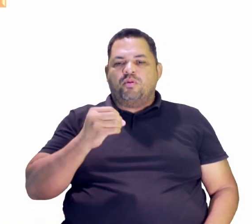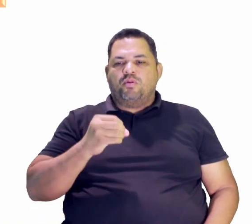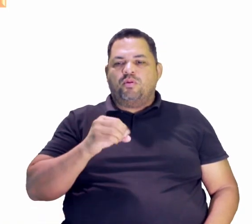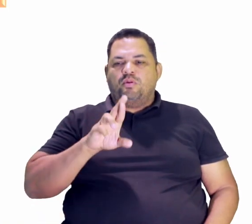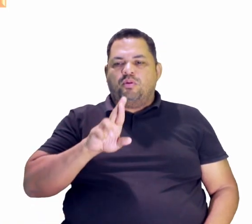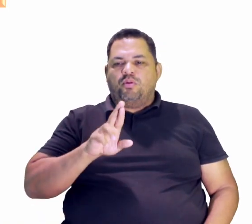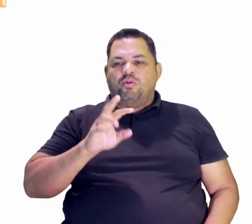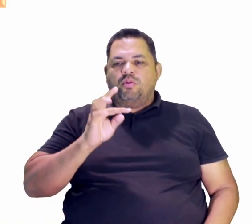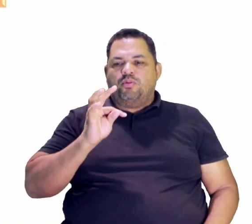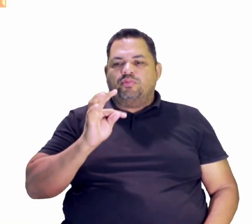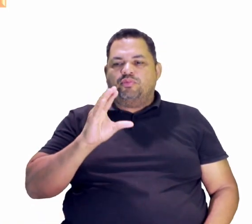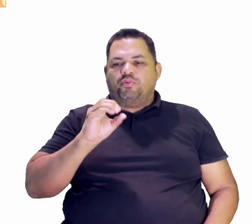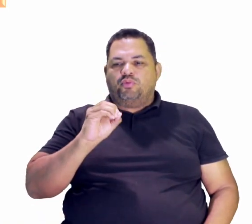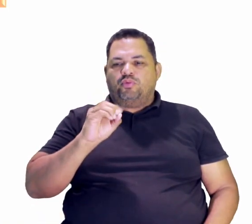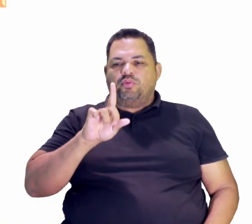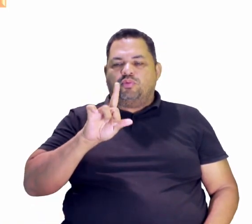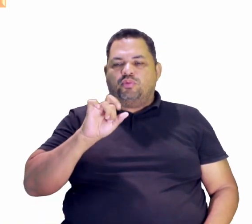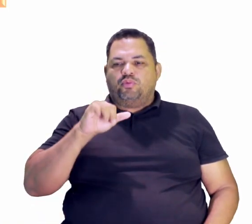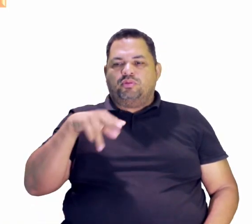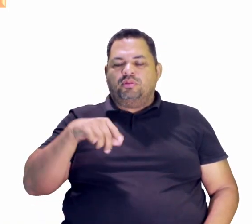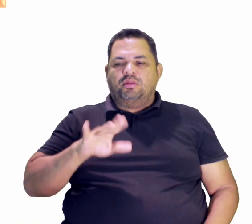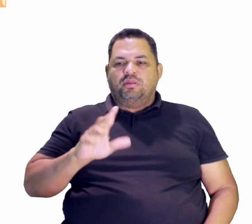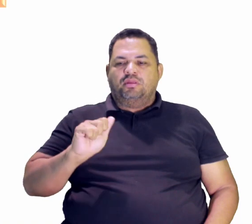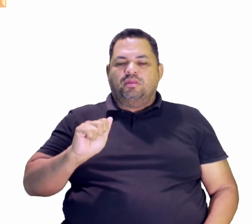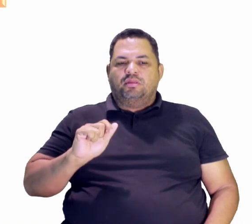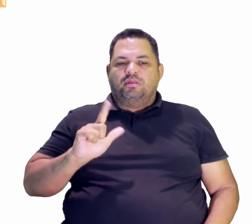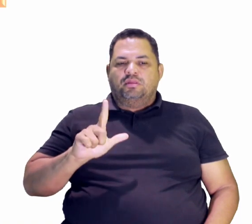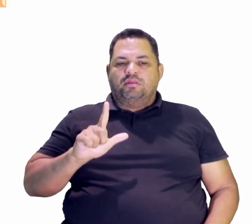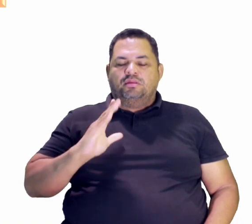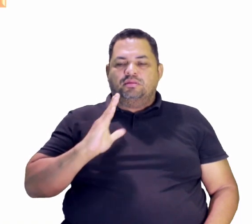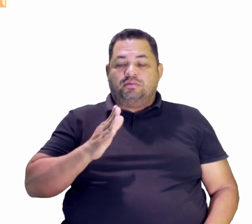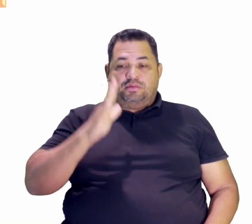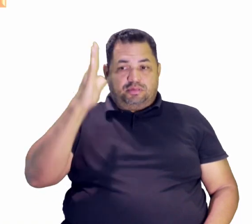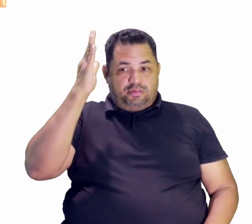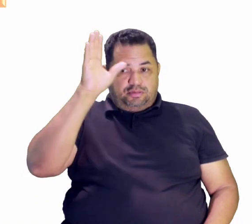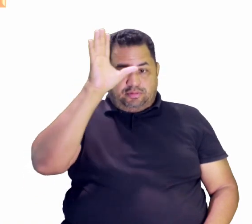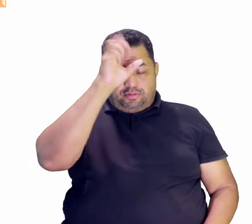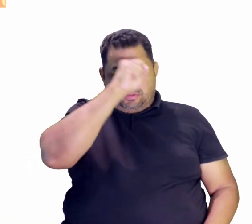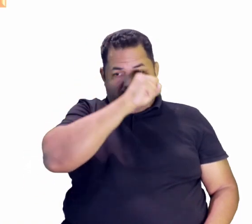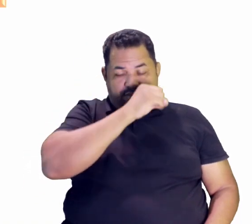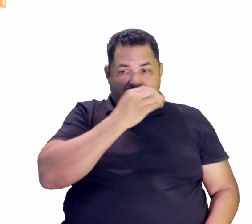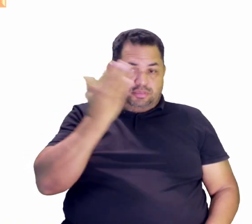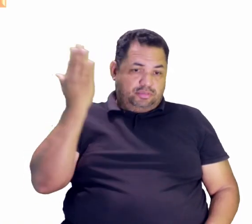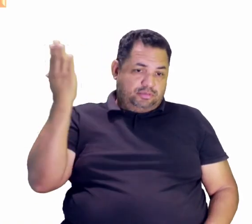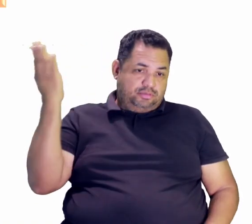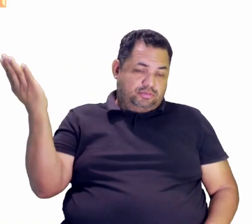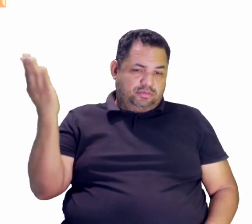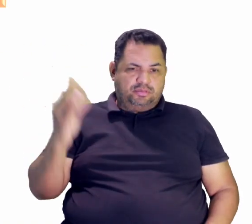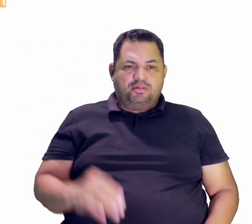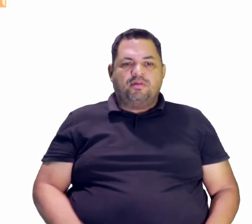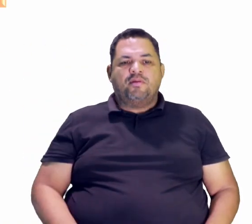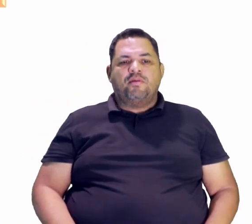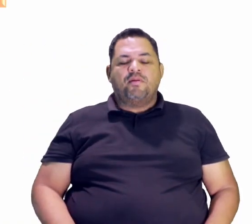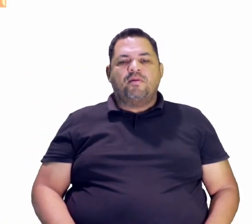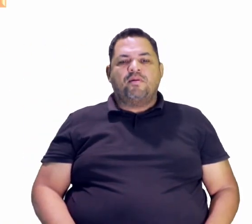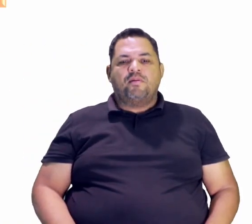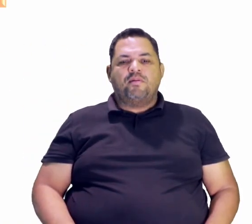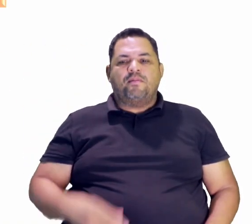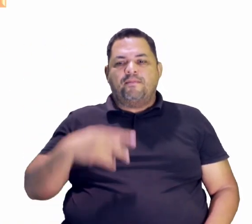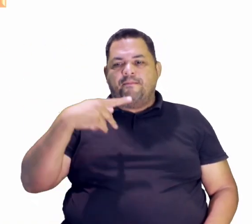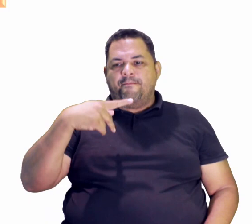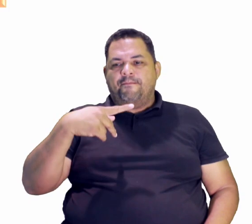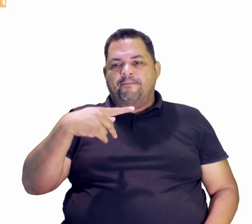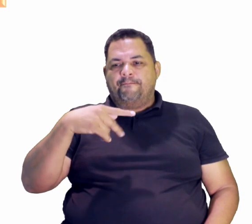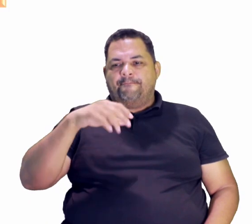Ortogonal, essa palavra também. Já vão aprendendo que quando aparecer essas palavras, ângulo reto, ortogonal,